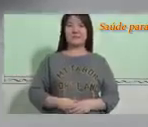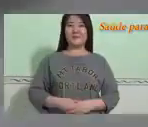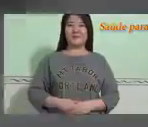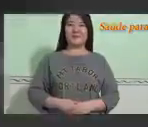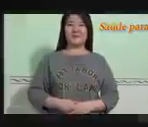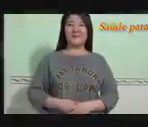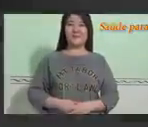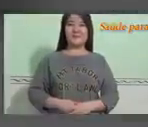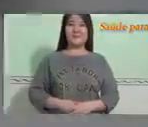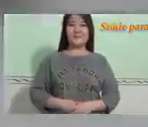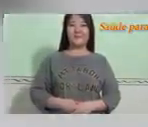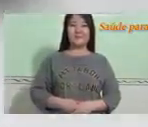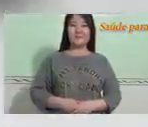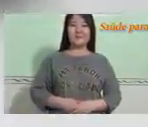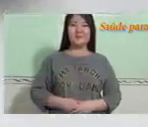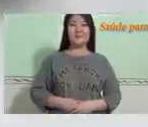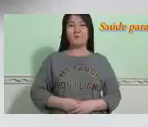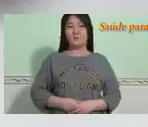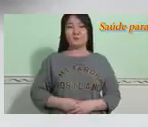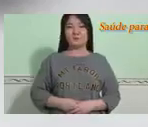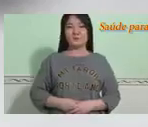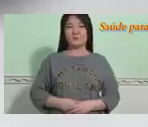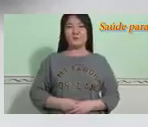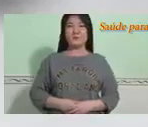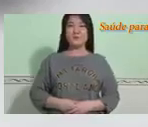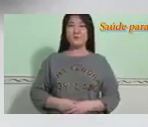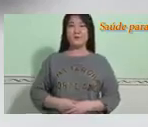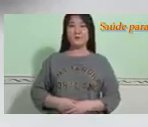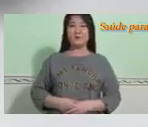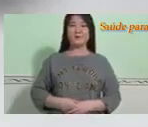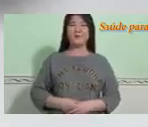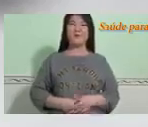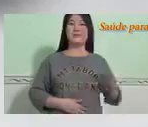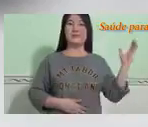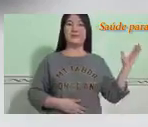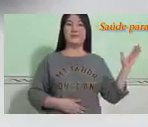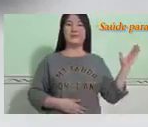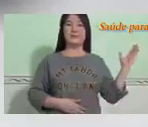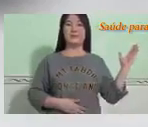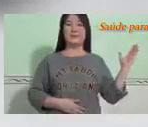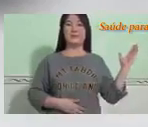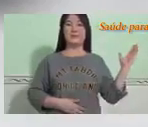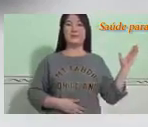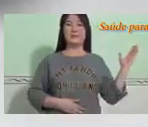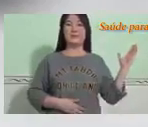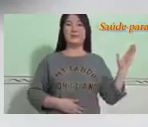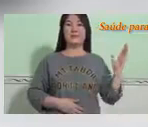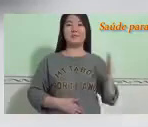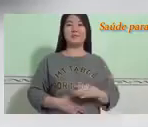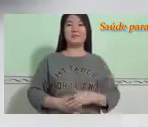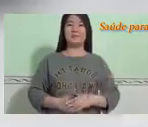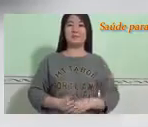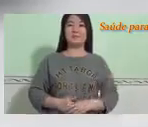obstrução de algum canal ou quando ocorrem complicações respiratórias, podendo ser necessário o paciente fazer um transplante